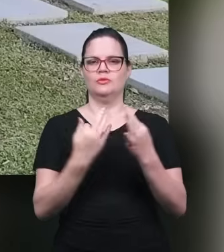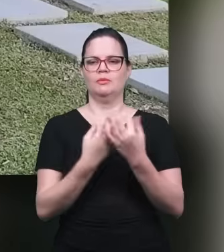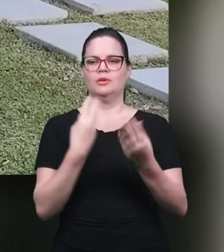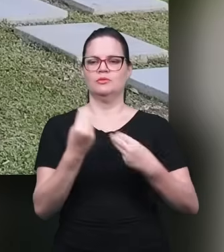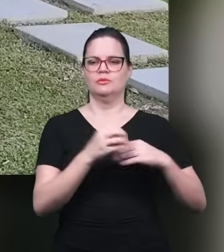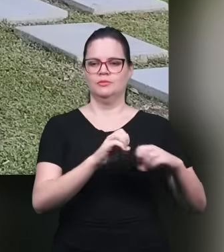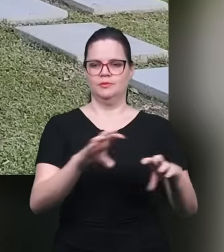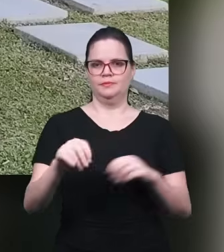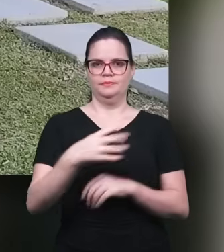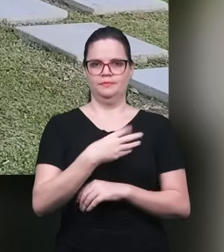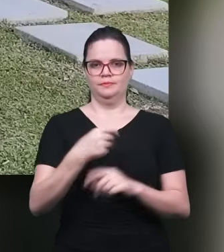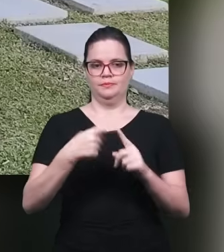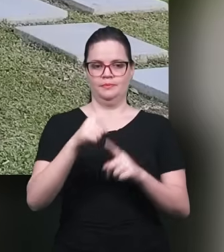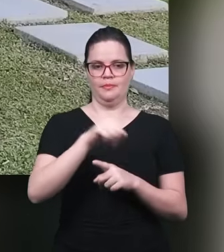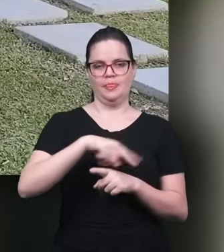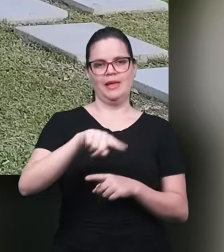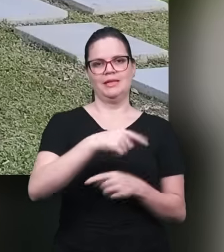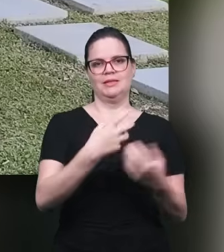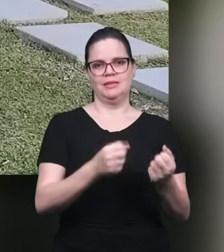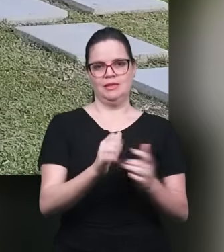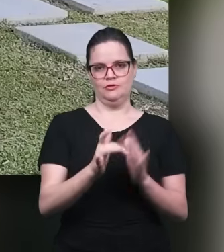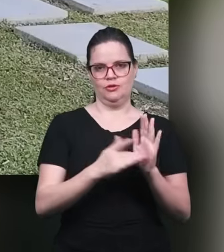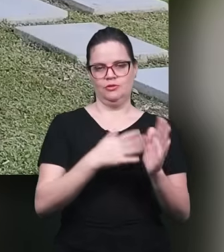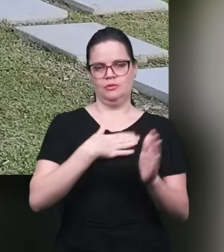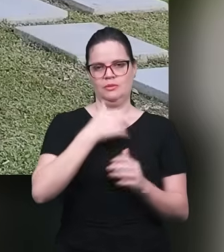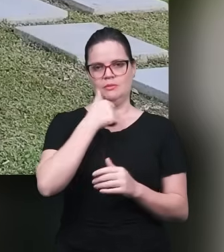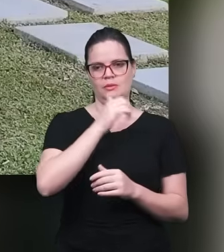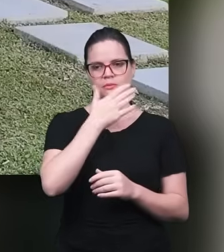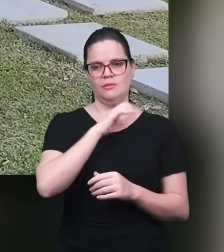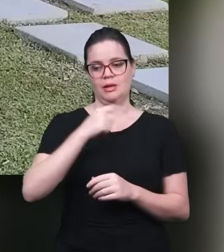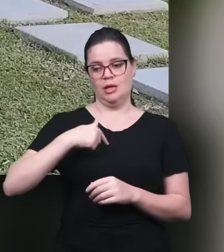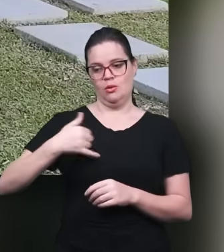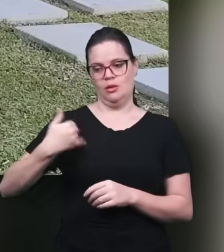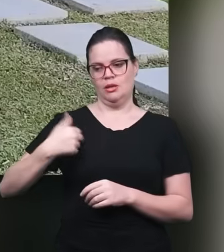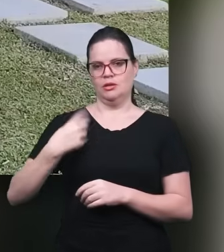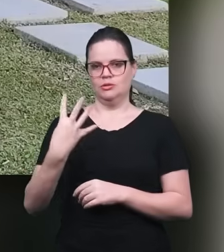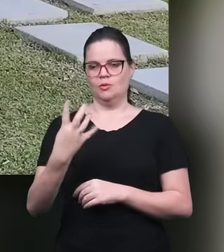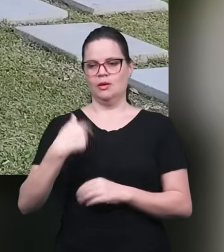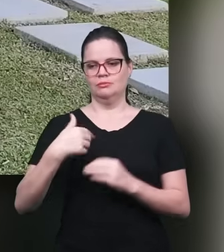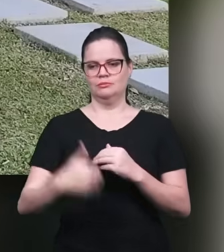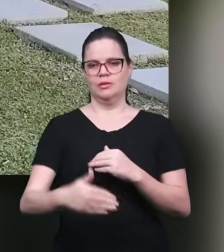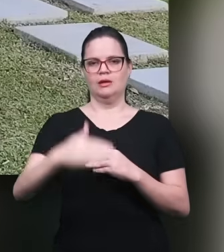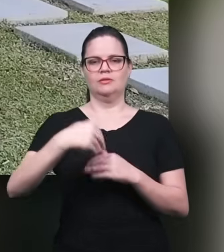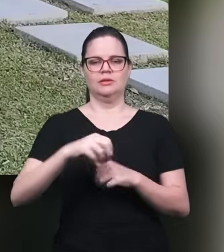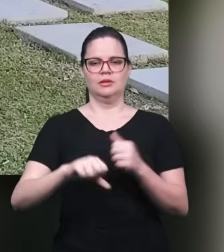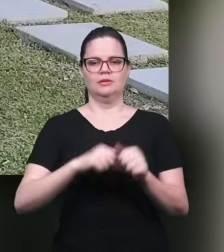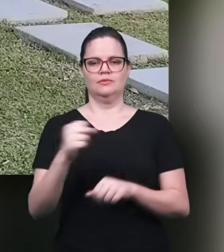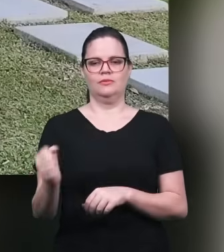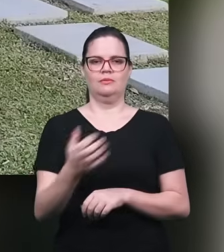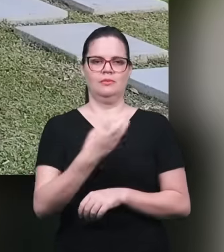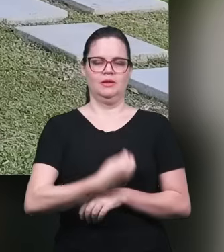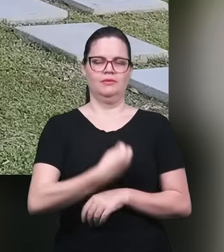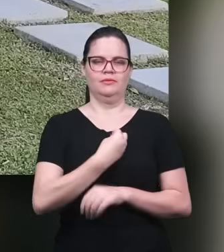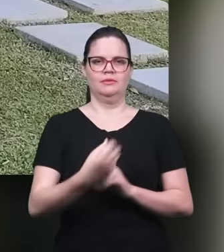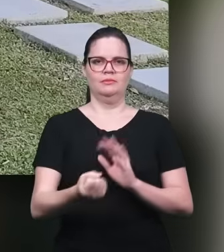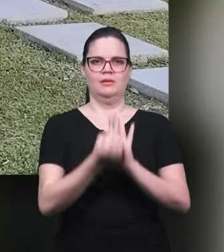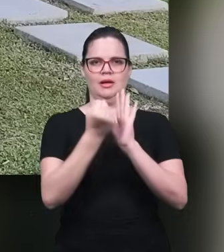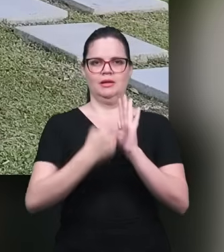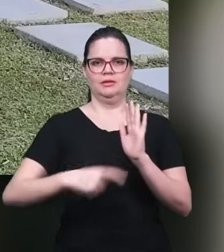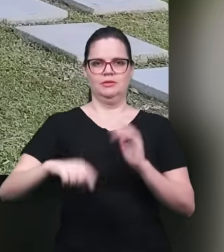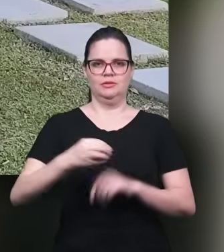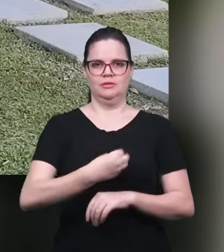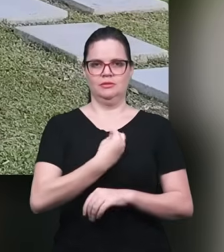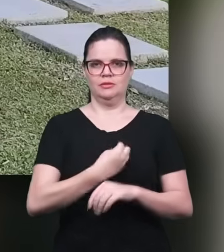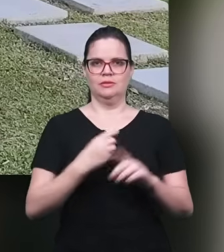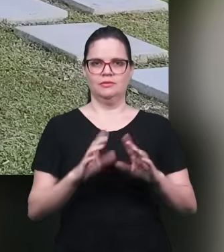filhos. Quando meus pais se converteram, eu tinha 4 anos e a partir dali a nossa vida mudou. Foi uma experiência marcante, maravilhosa. A